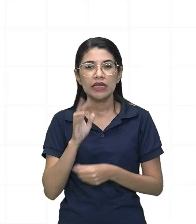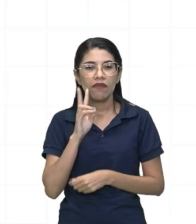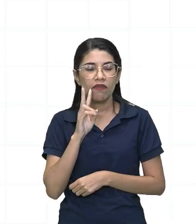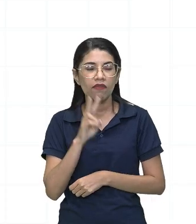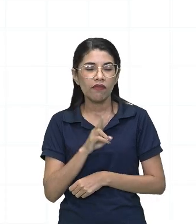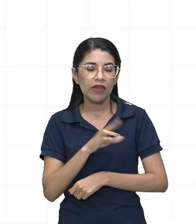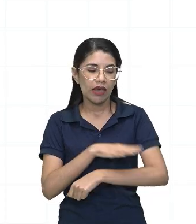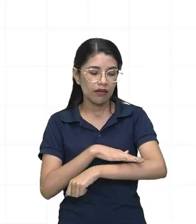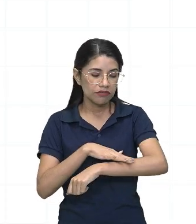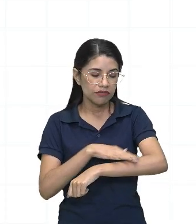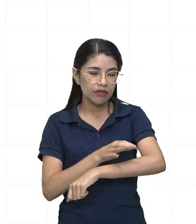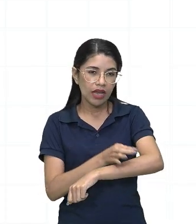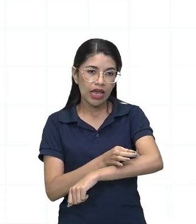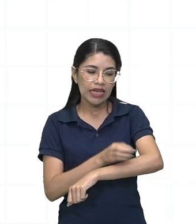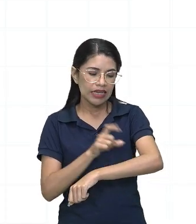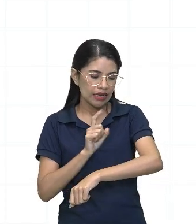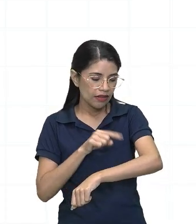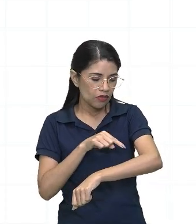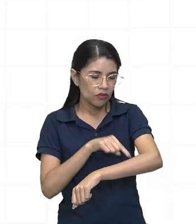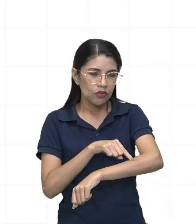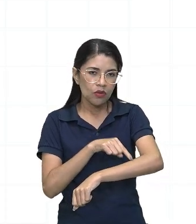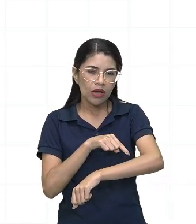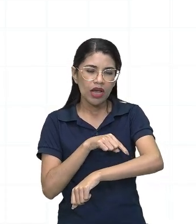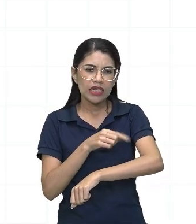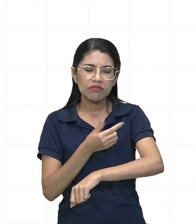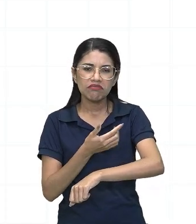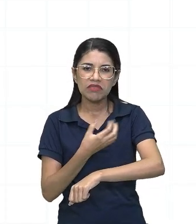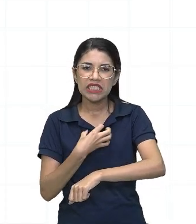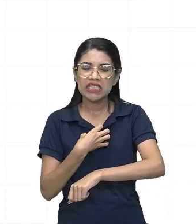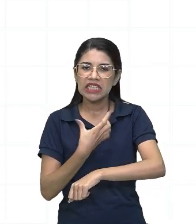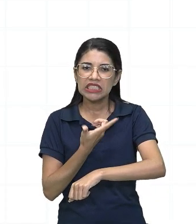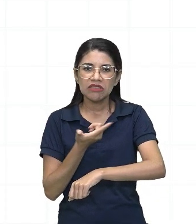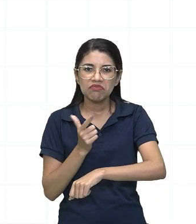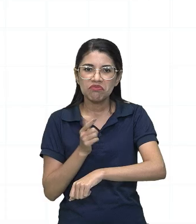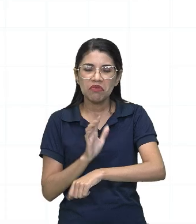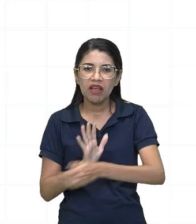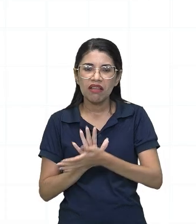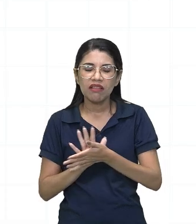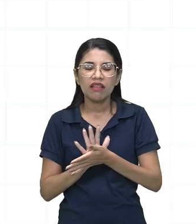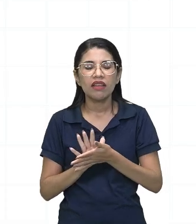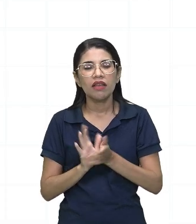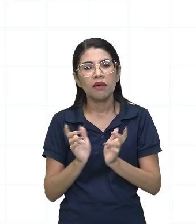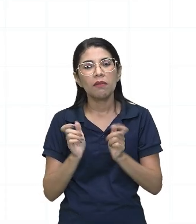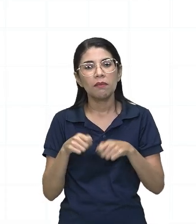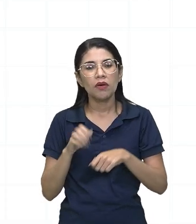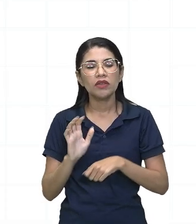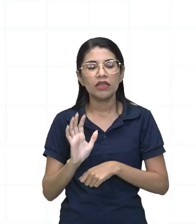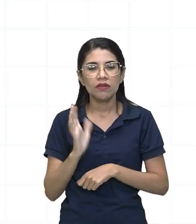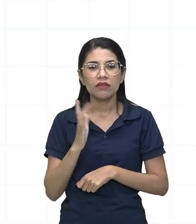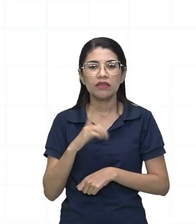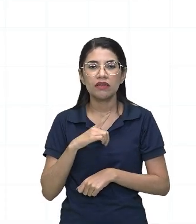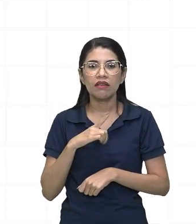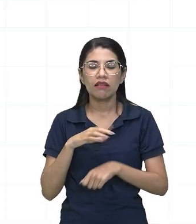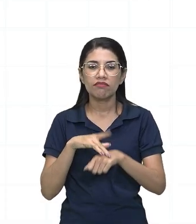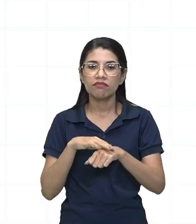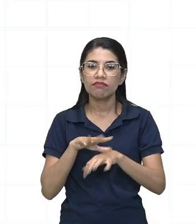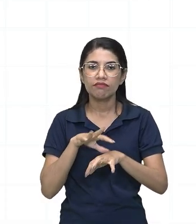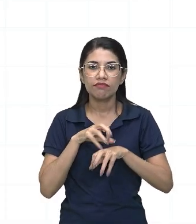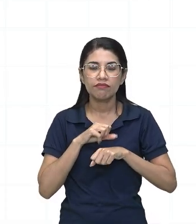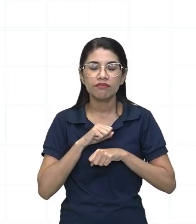e a pessoa tocar em cima dessa mancha e não sentir nada, pode ser sim um sintoma de hanseníase,